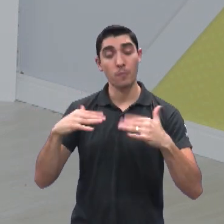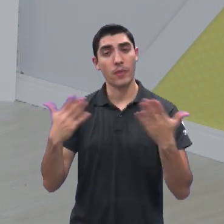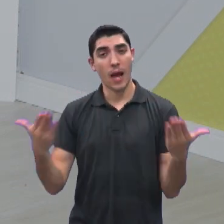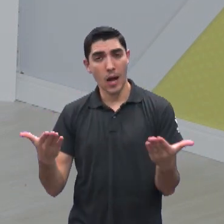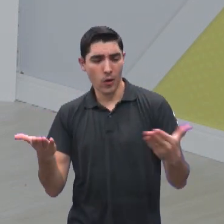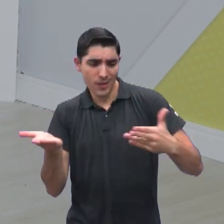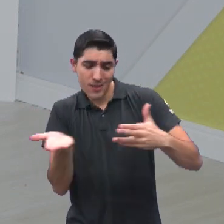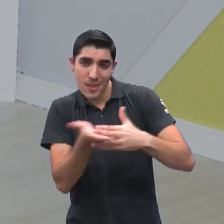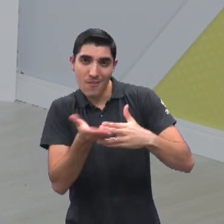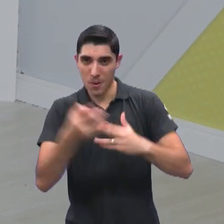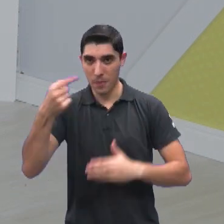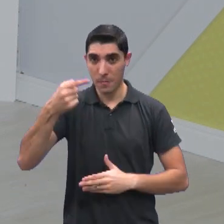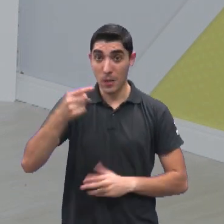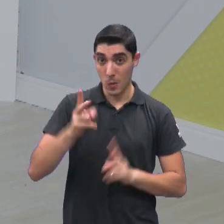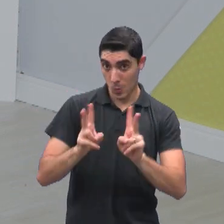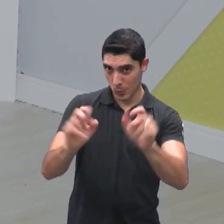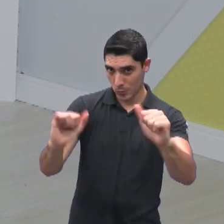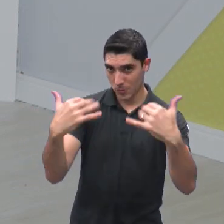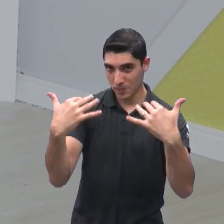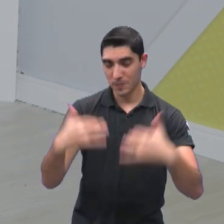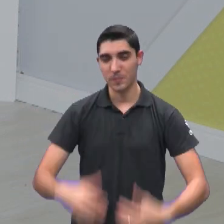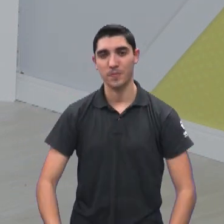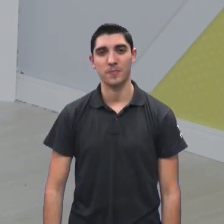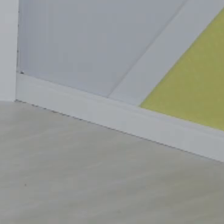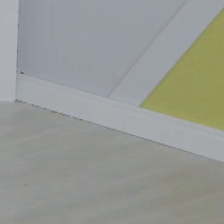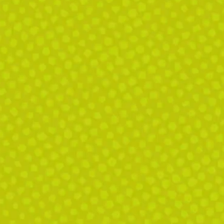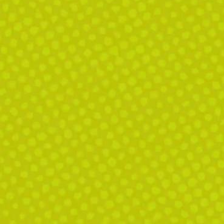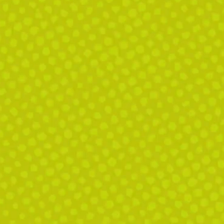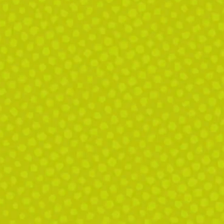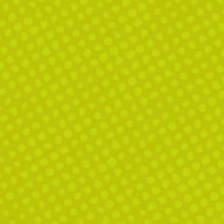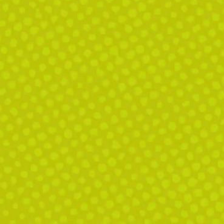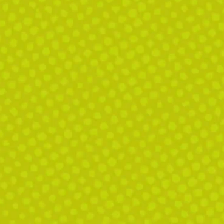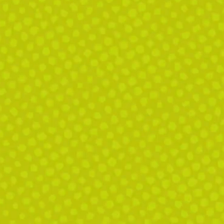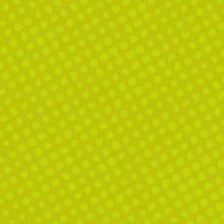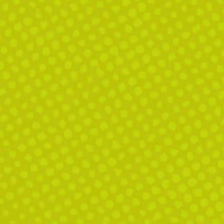primeiro intervalo do dia. Não sai daí, já voltamos.